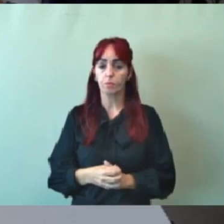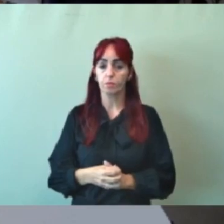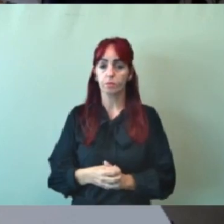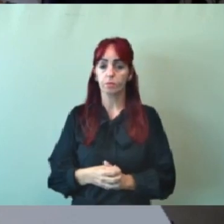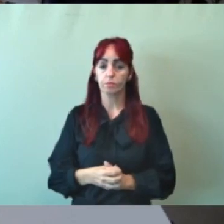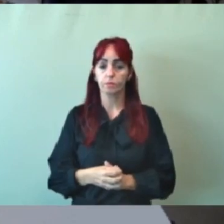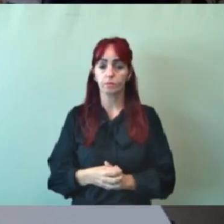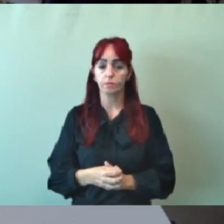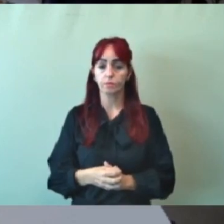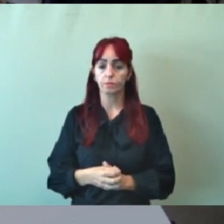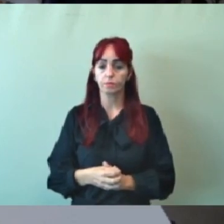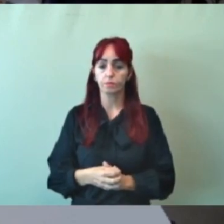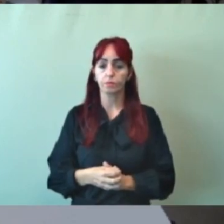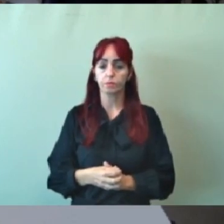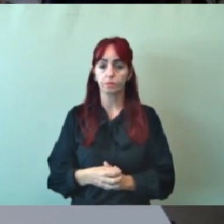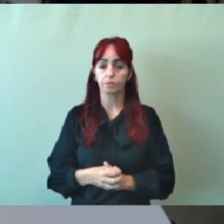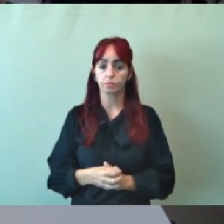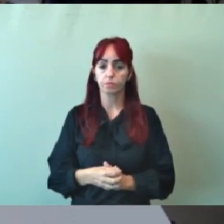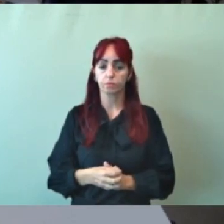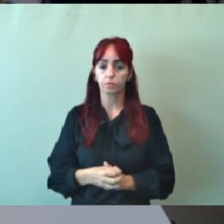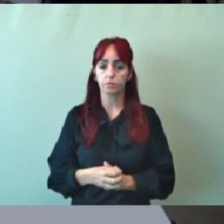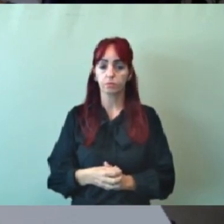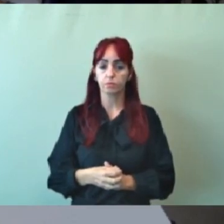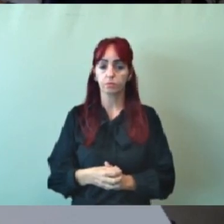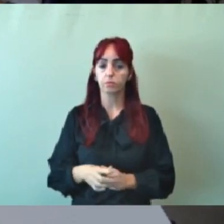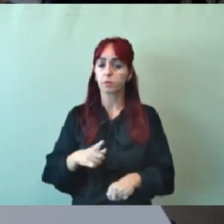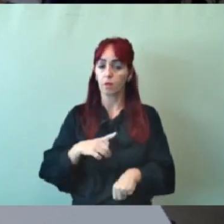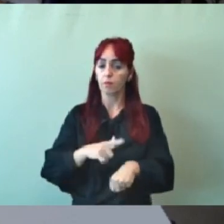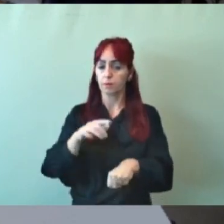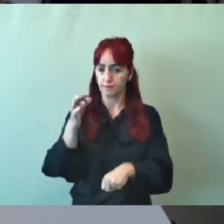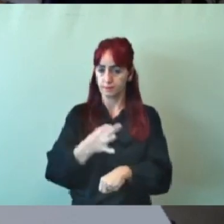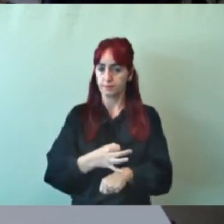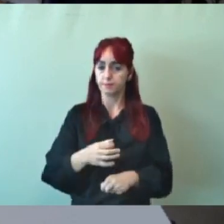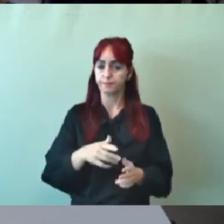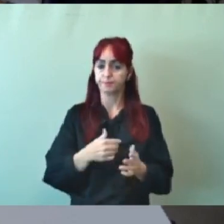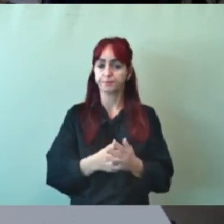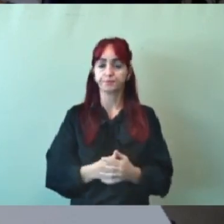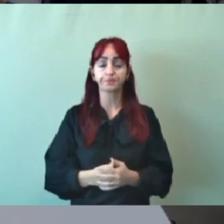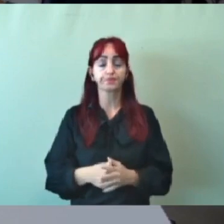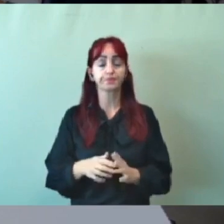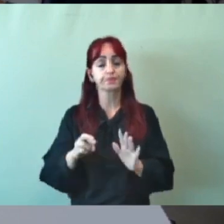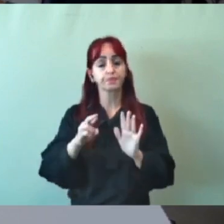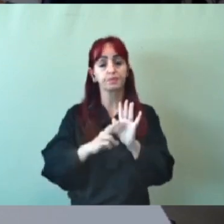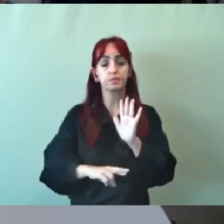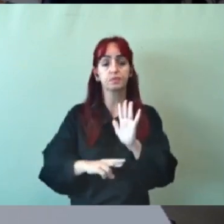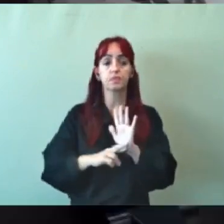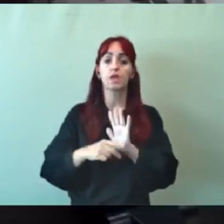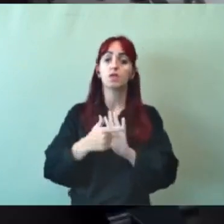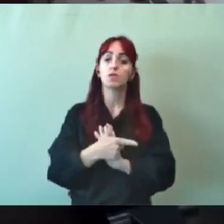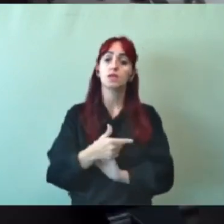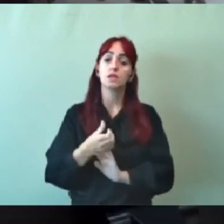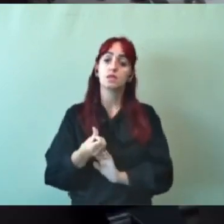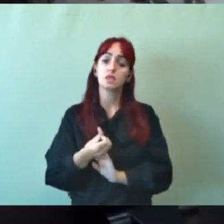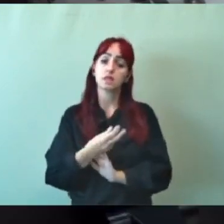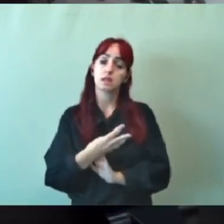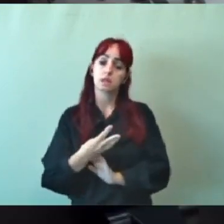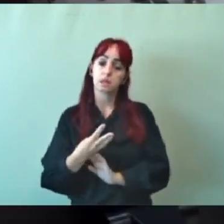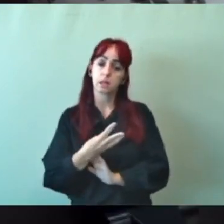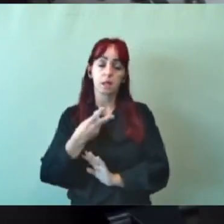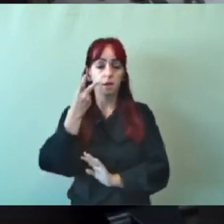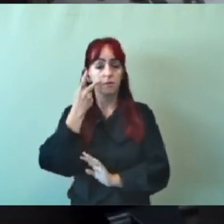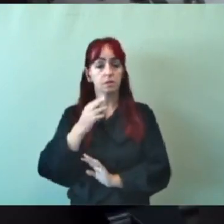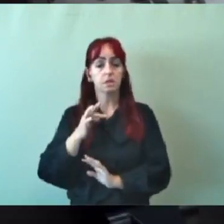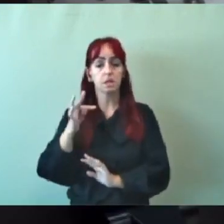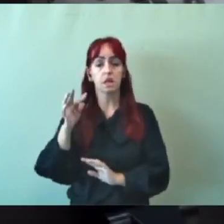vai responder, né? Vai chegar a hora dele, então. Requerimento de comissão 263/2024 é uma visita técnica. A